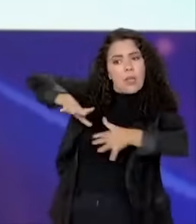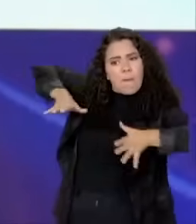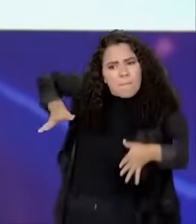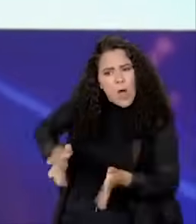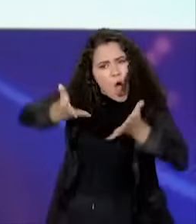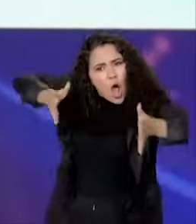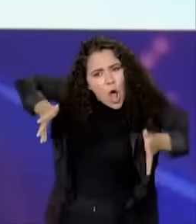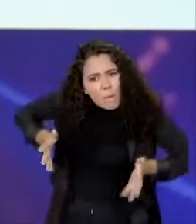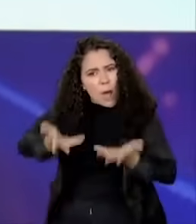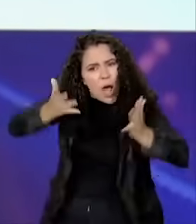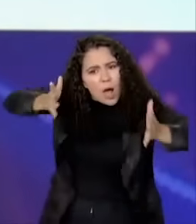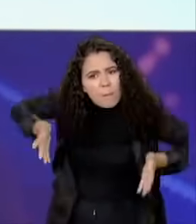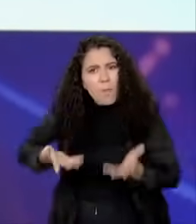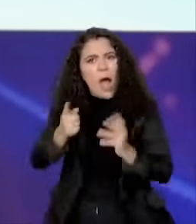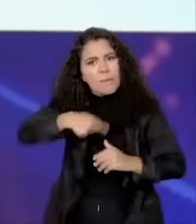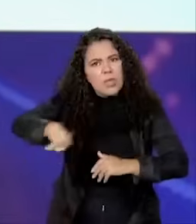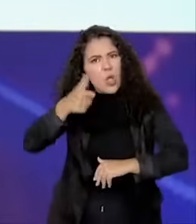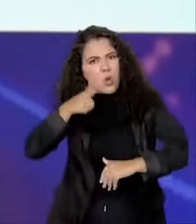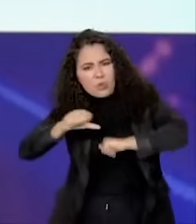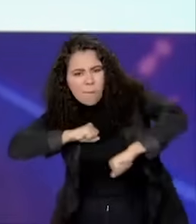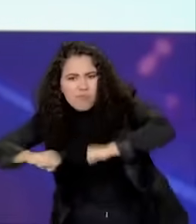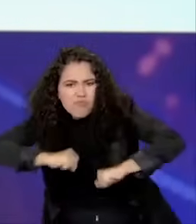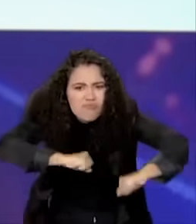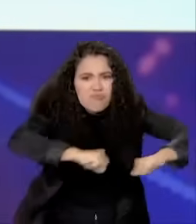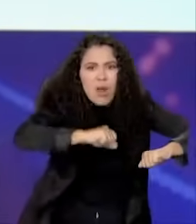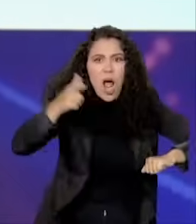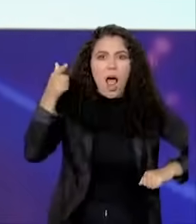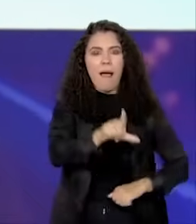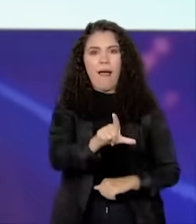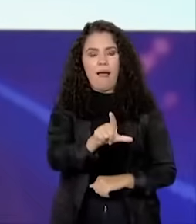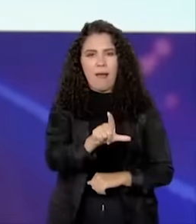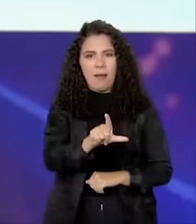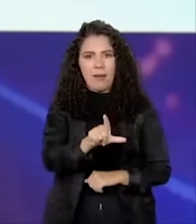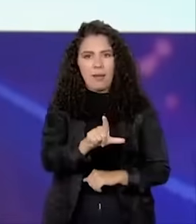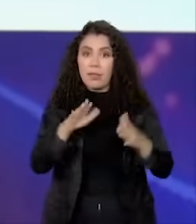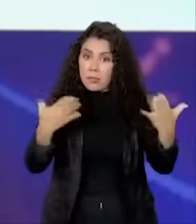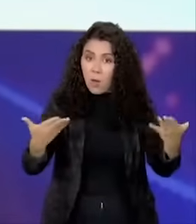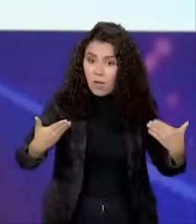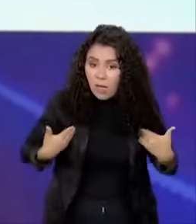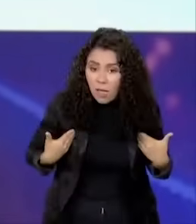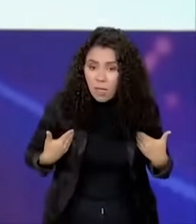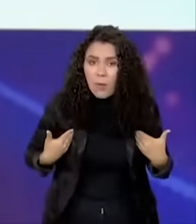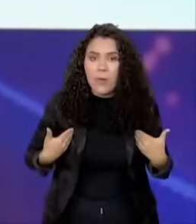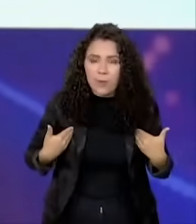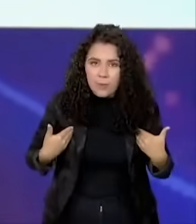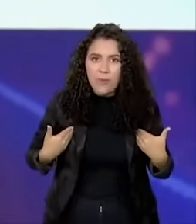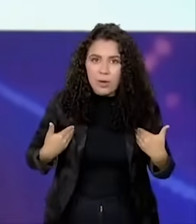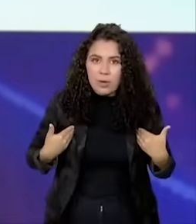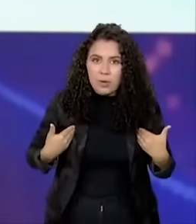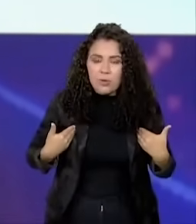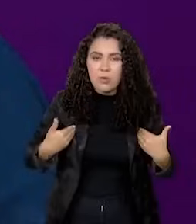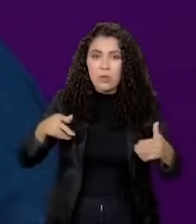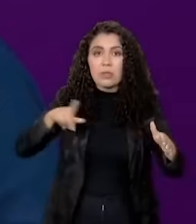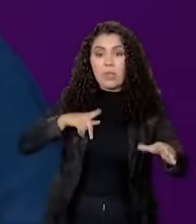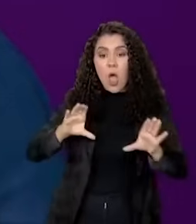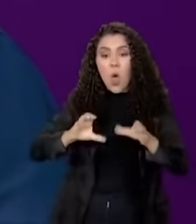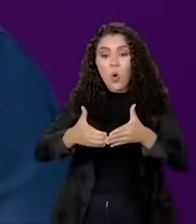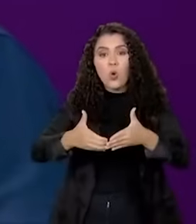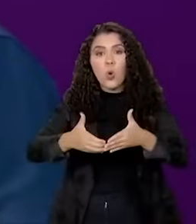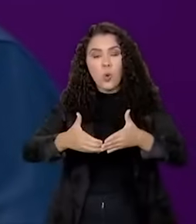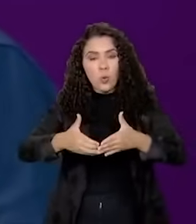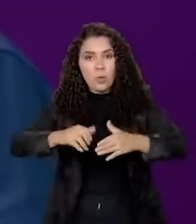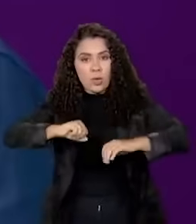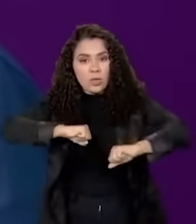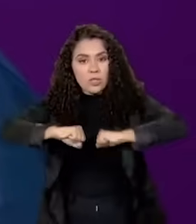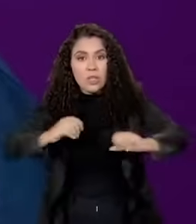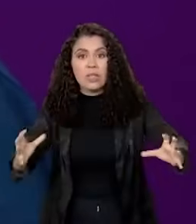para que a tropa entre com gás e ganhe o jogo. Eu jogo num time que tem 203